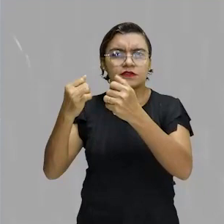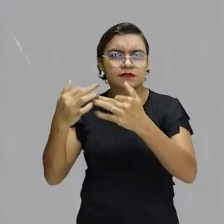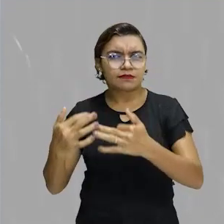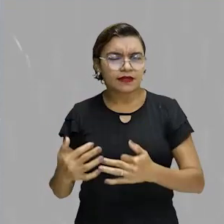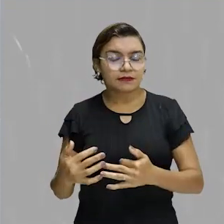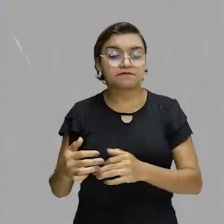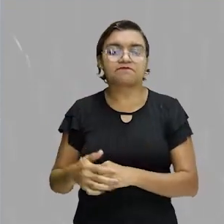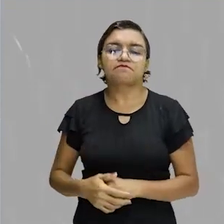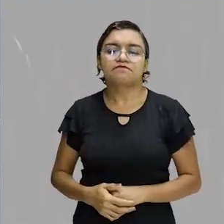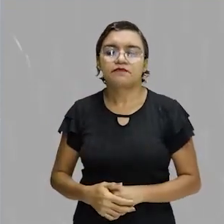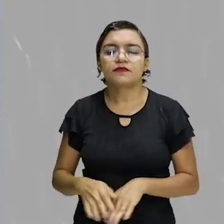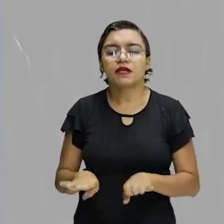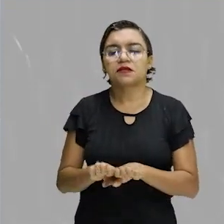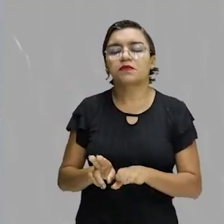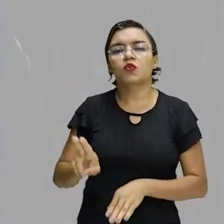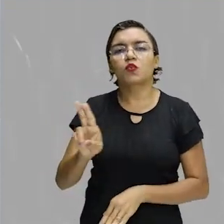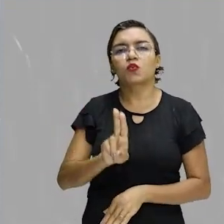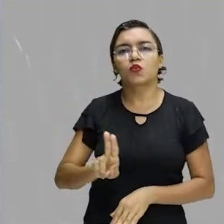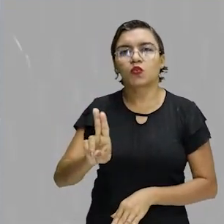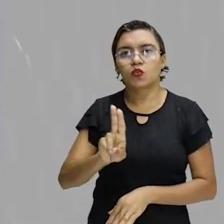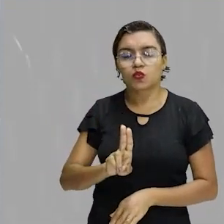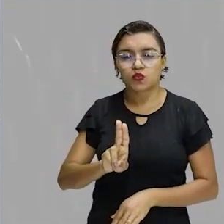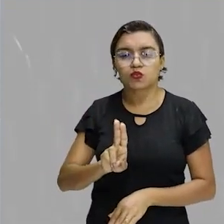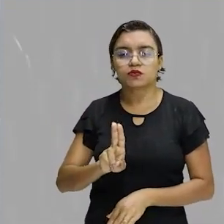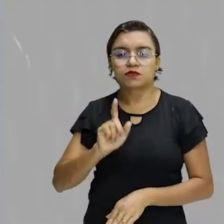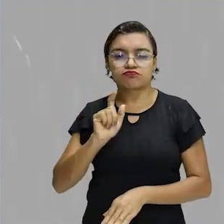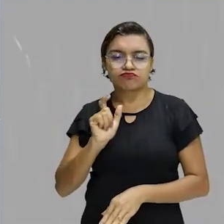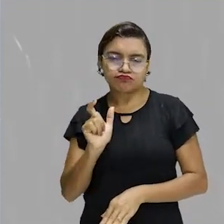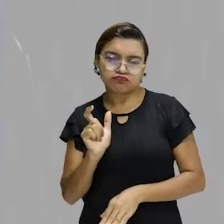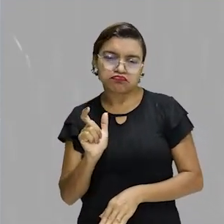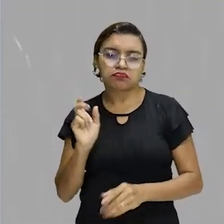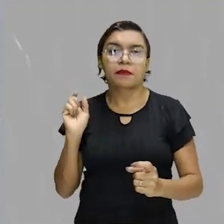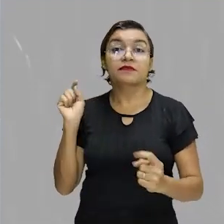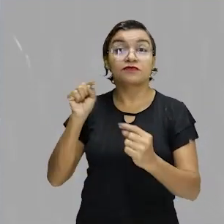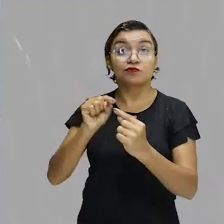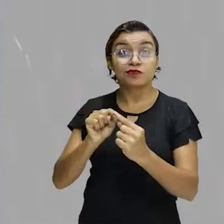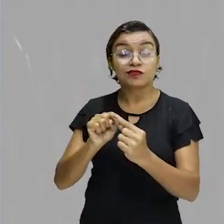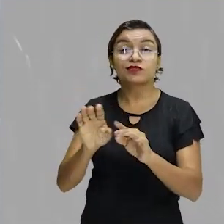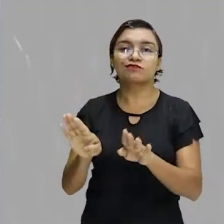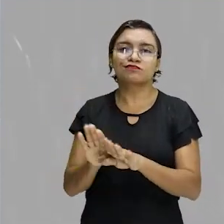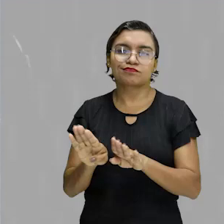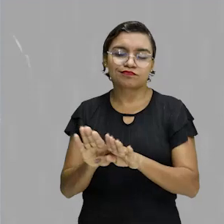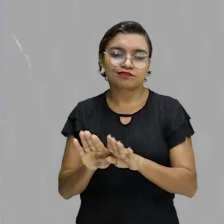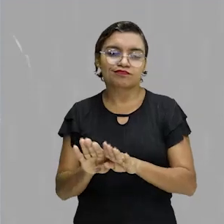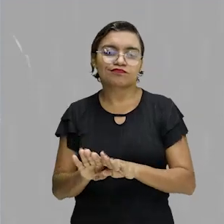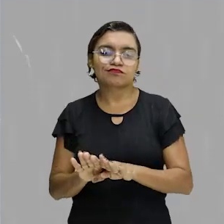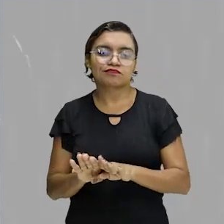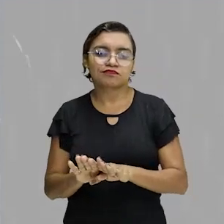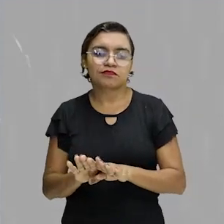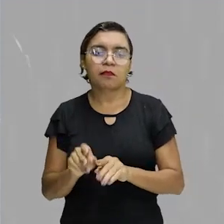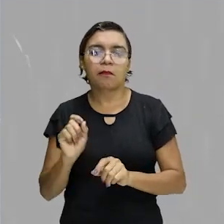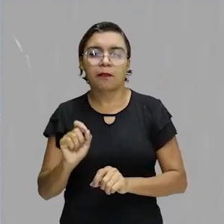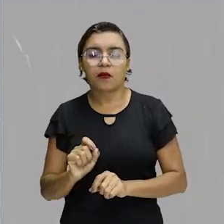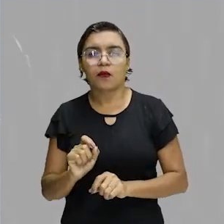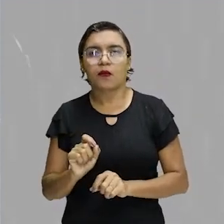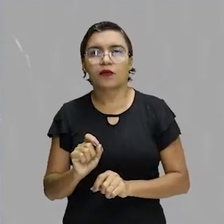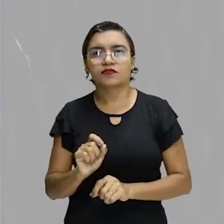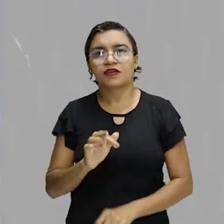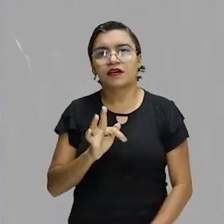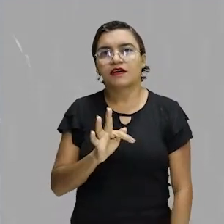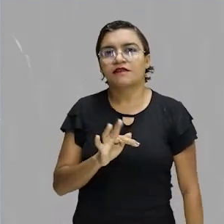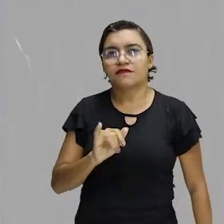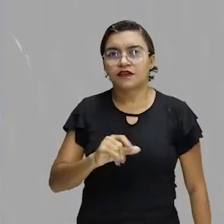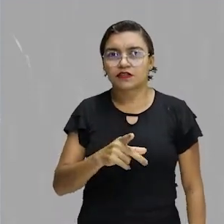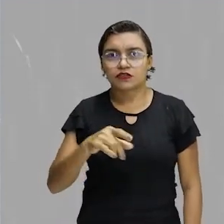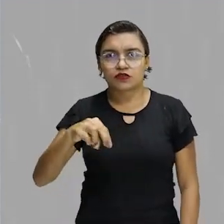Tá? Ele usa uma abordagem mais objetiva e aí ela pode tanto ser ficcional ou não ficcional, ou